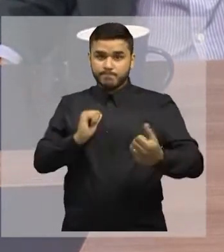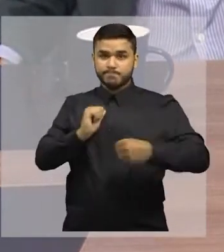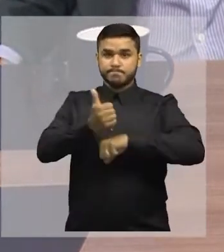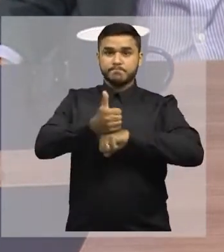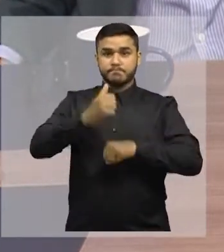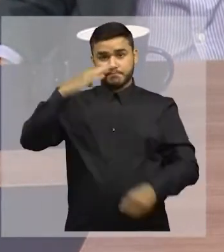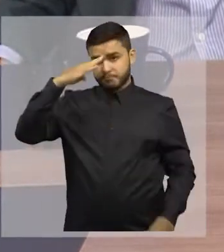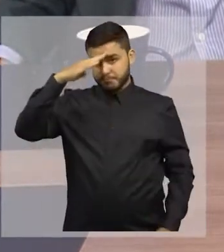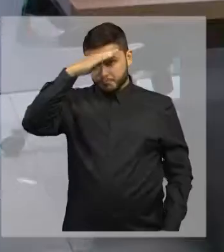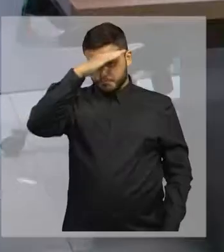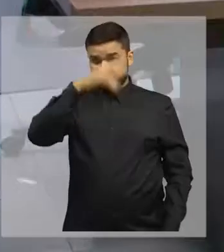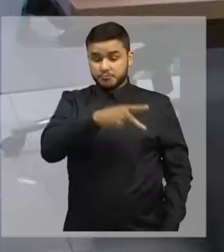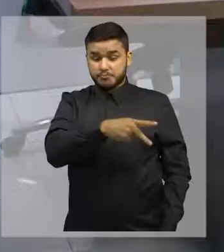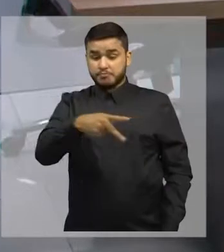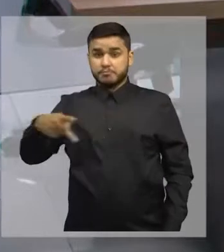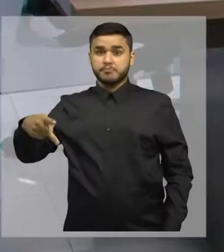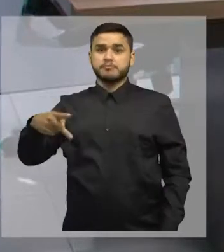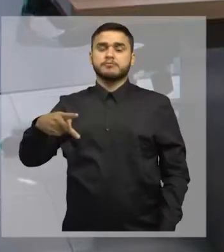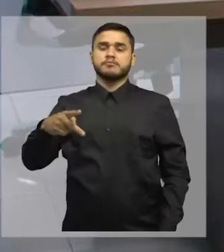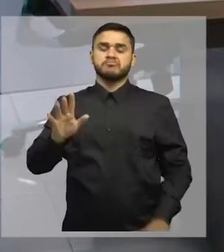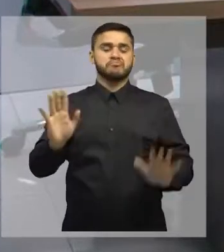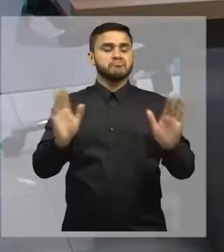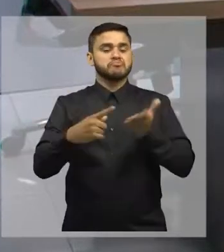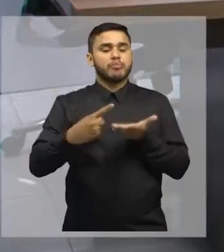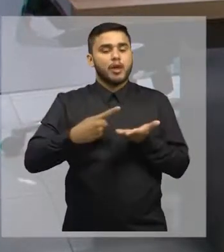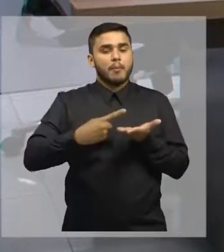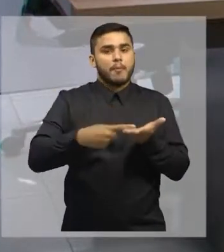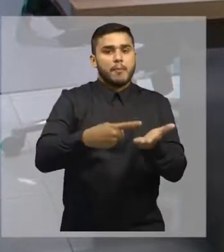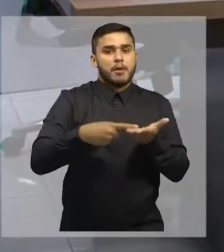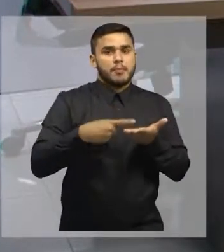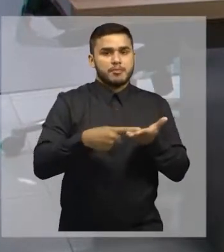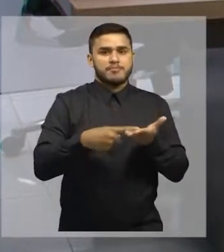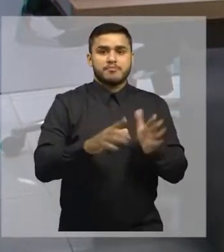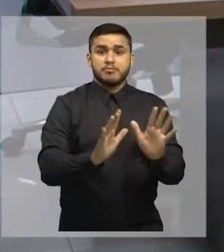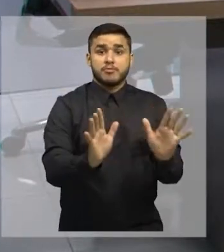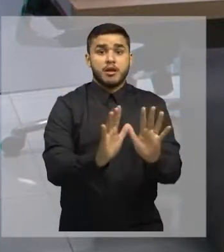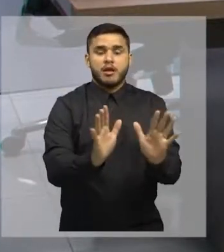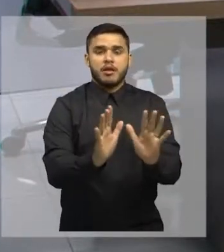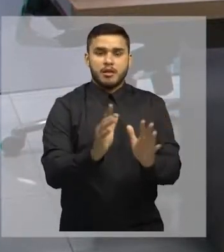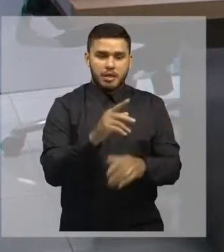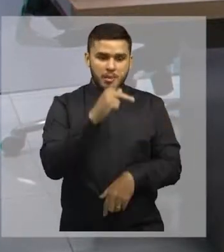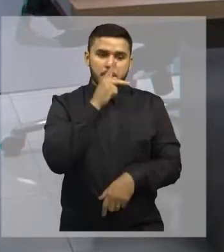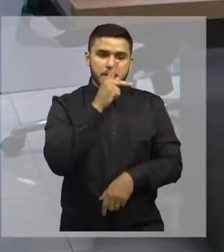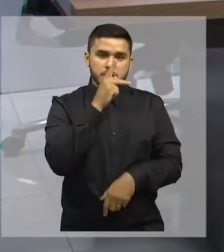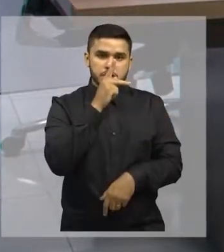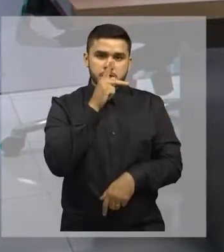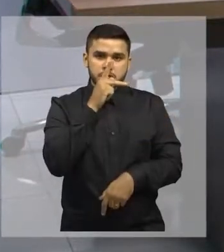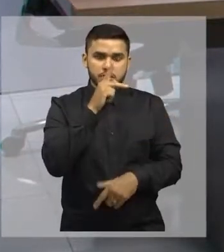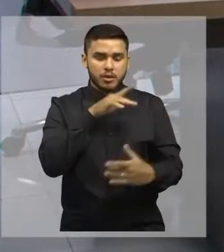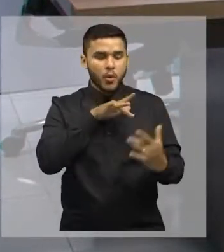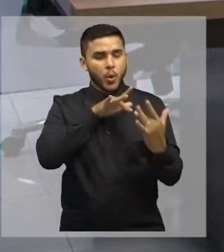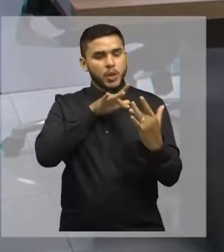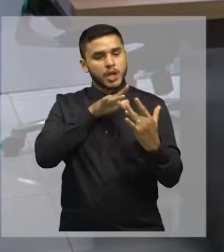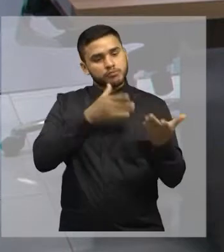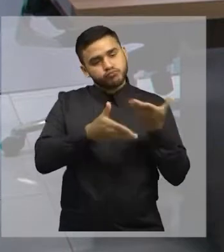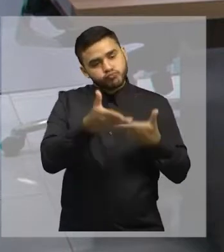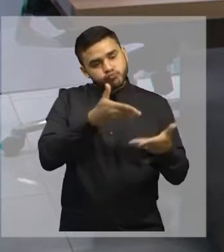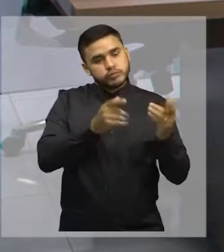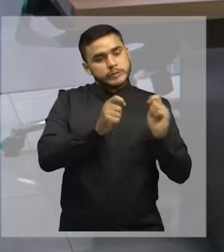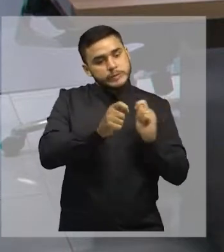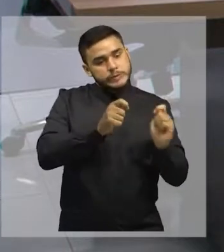ainda de transição, ele resolveu negociar não com os partidos, e sim com as bancadas. E